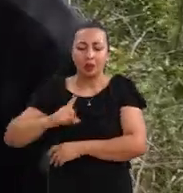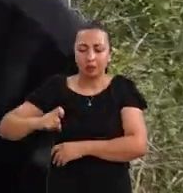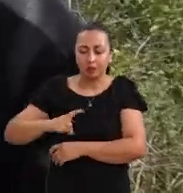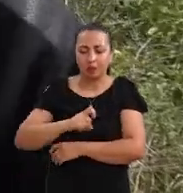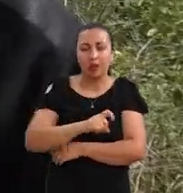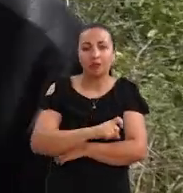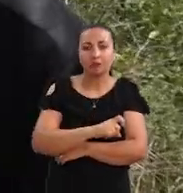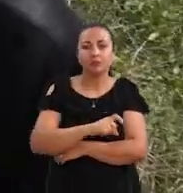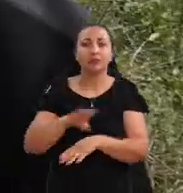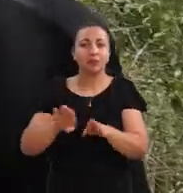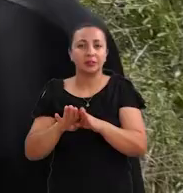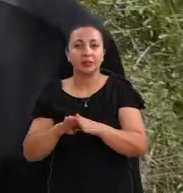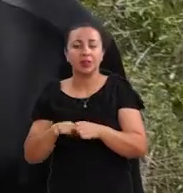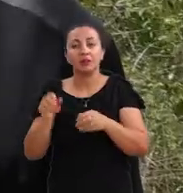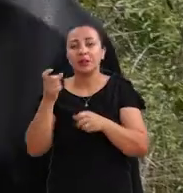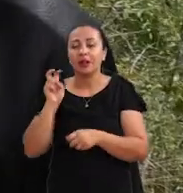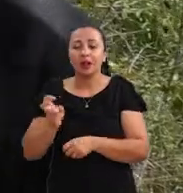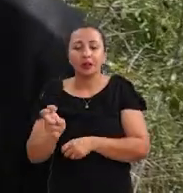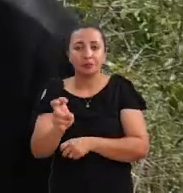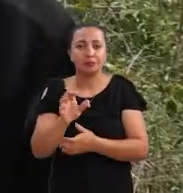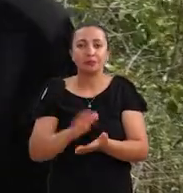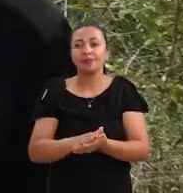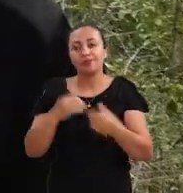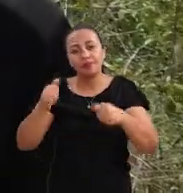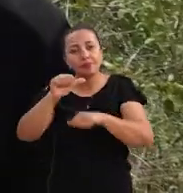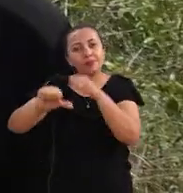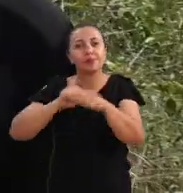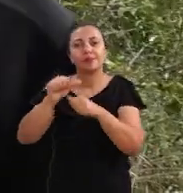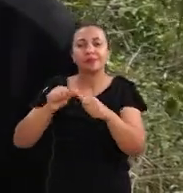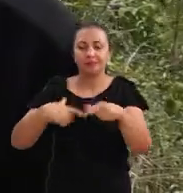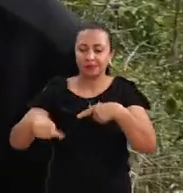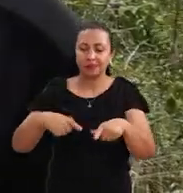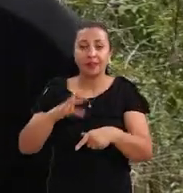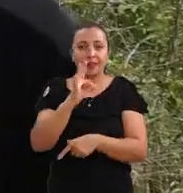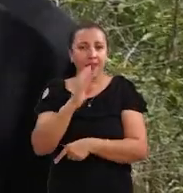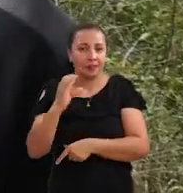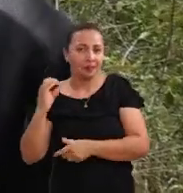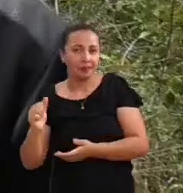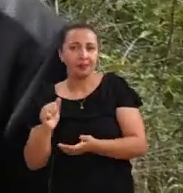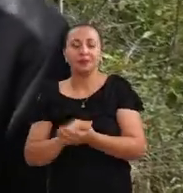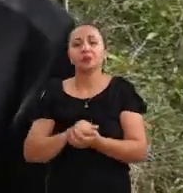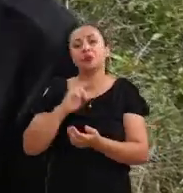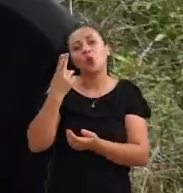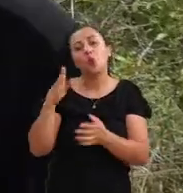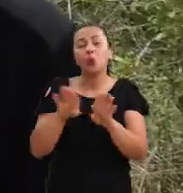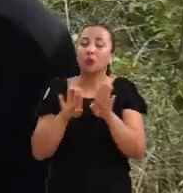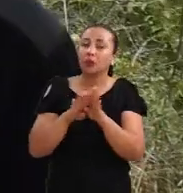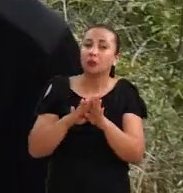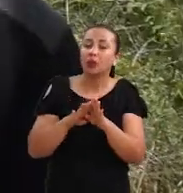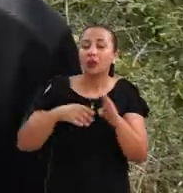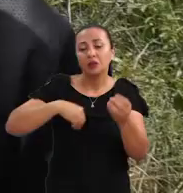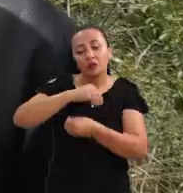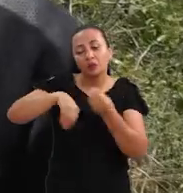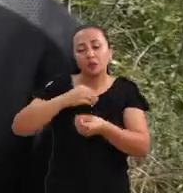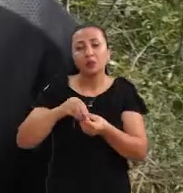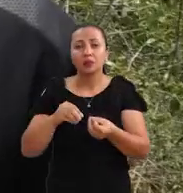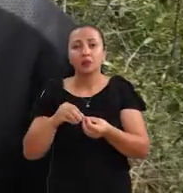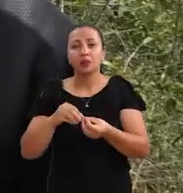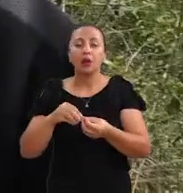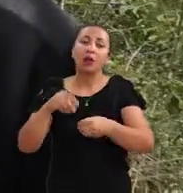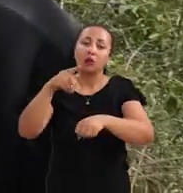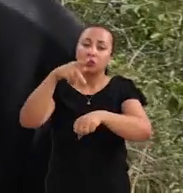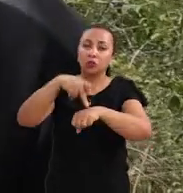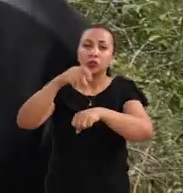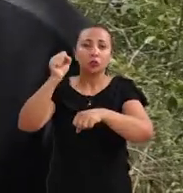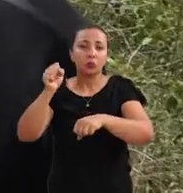dos répteis e anfíbios. E podem desenvolver seus trabalhos de formação, né? Os TCCs, ou até o envolvimento de alunos